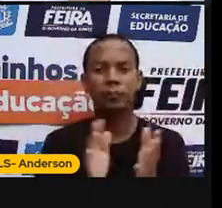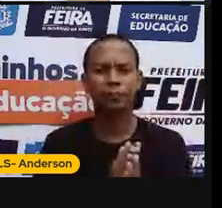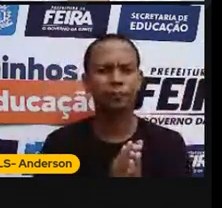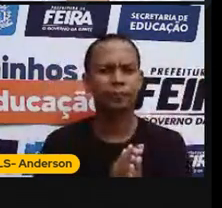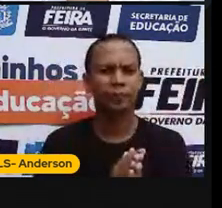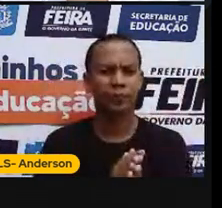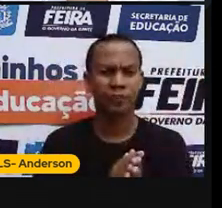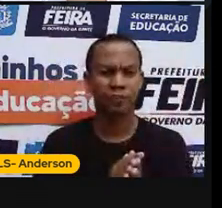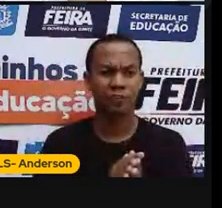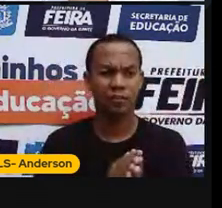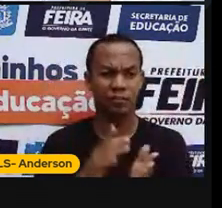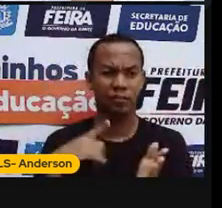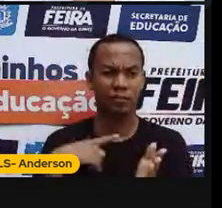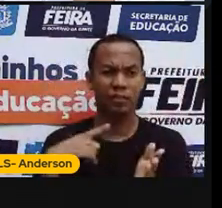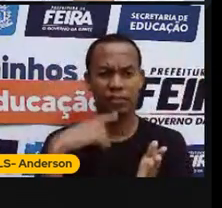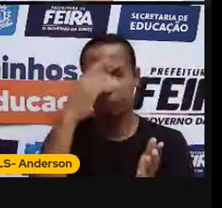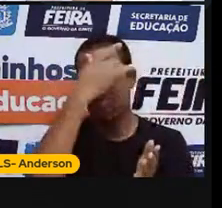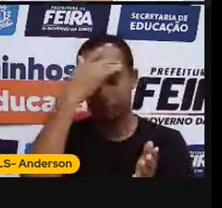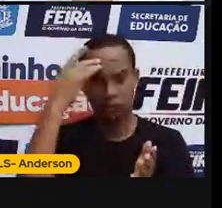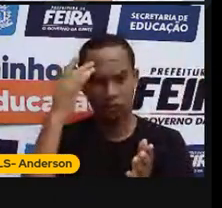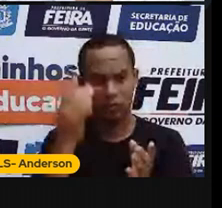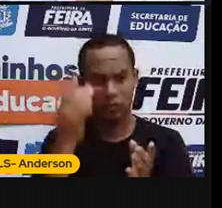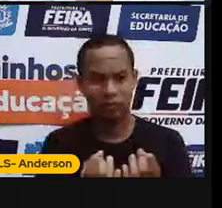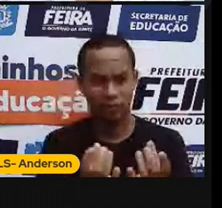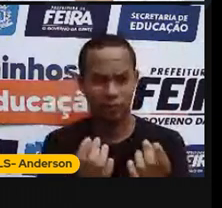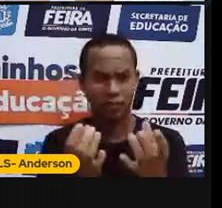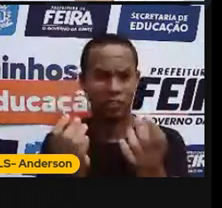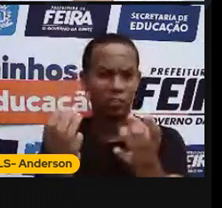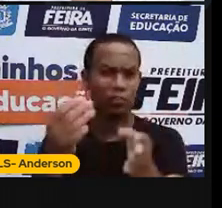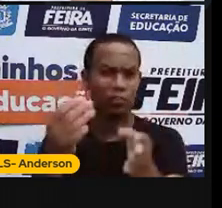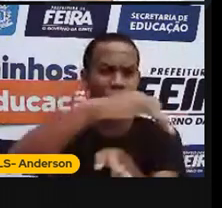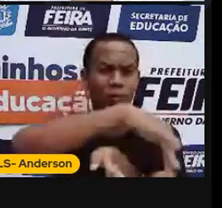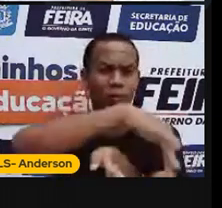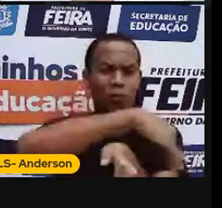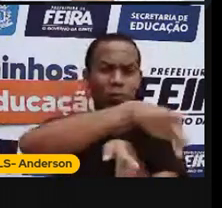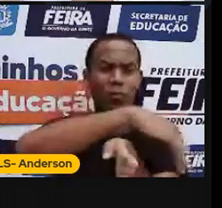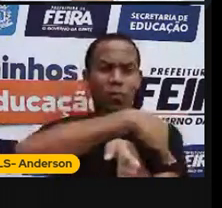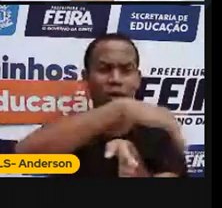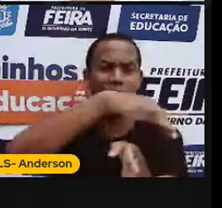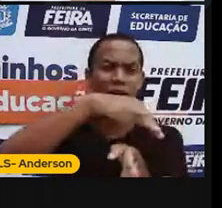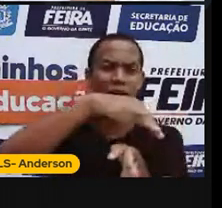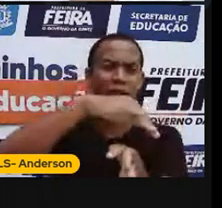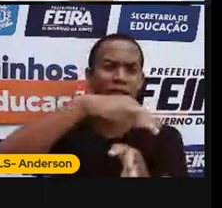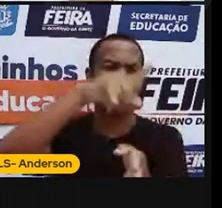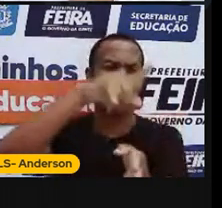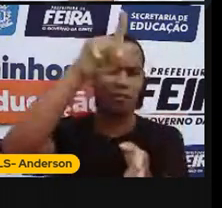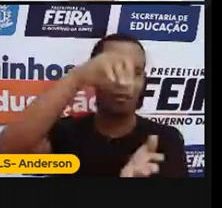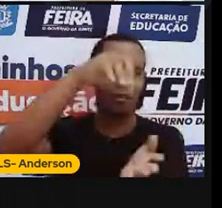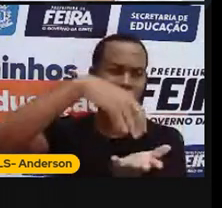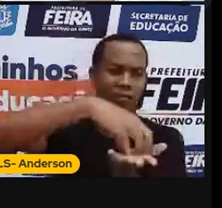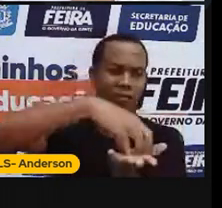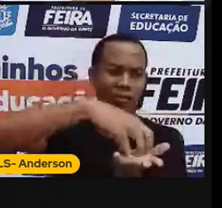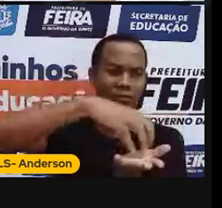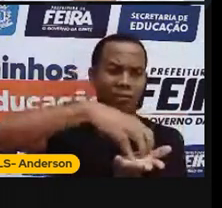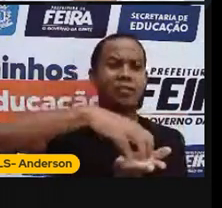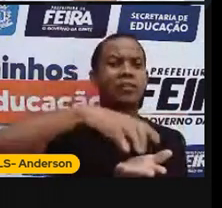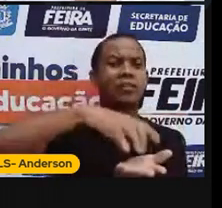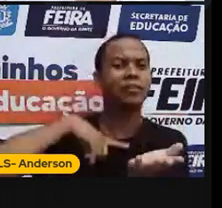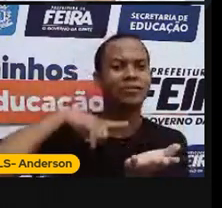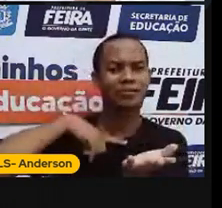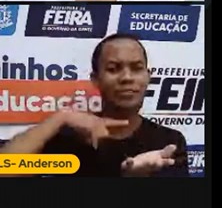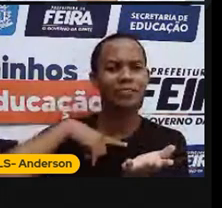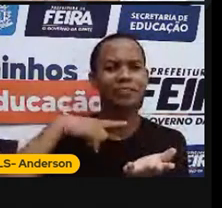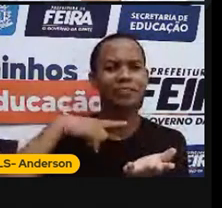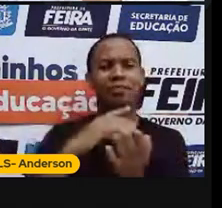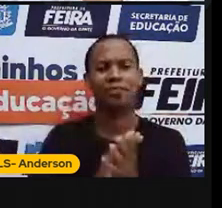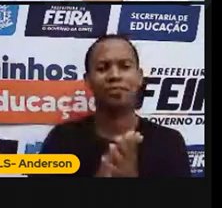que vendem essas plantas, o pessoal que transita ali pela Marechal, pelo centro de abastecimento dos pais, os responsáveis trabalham nesses locais.